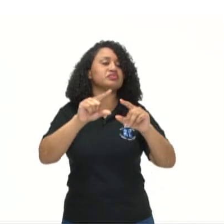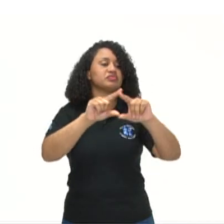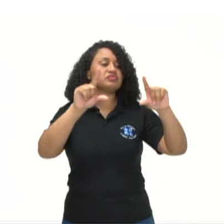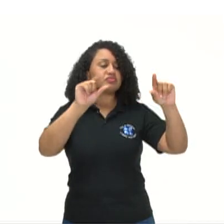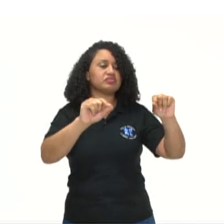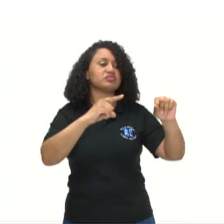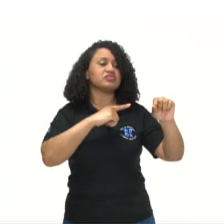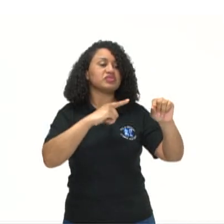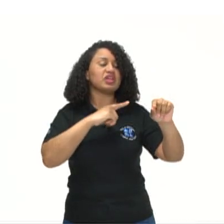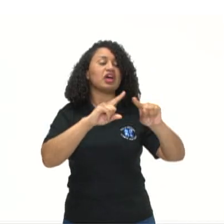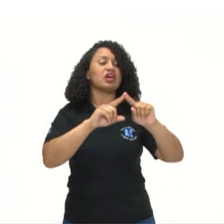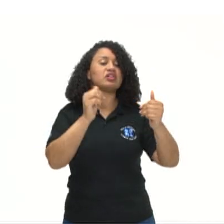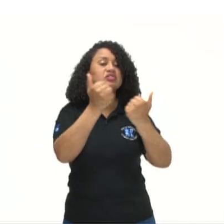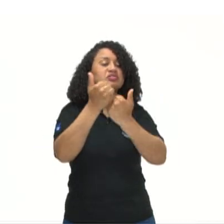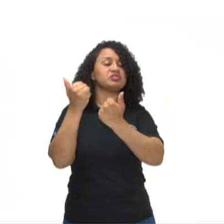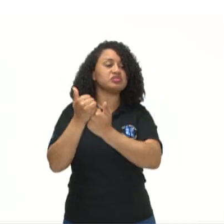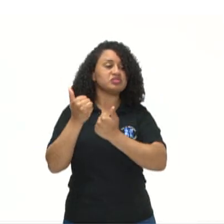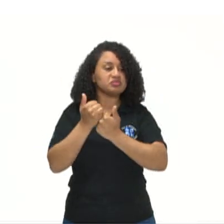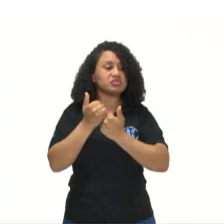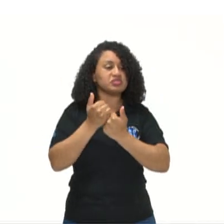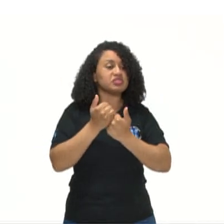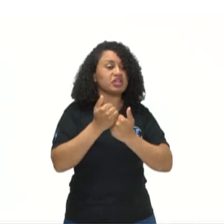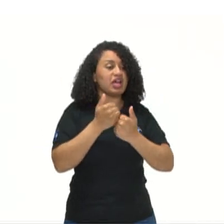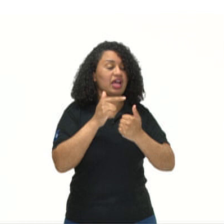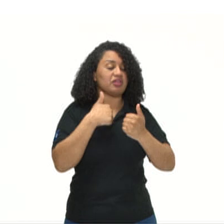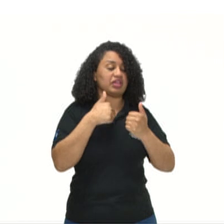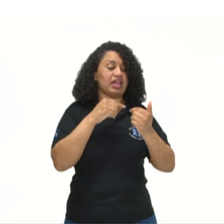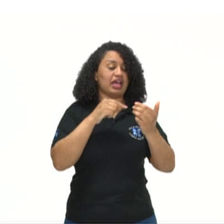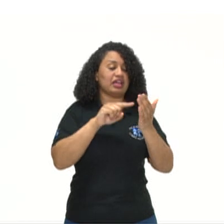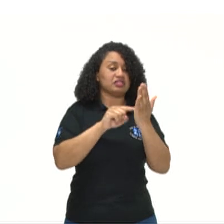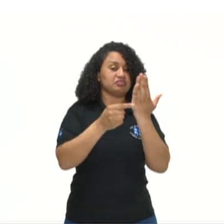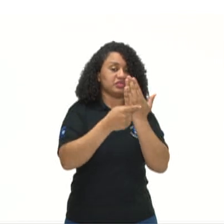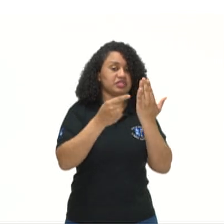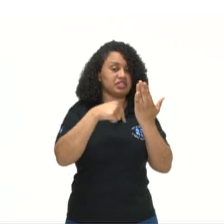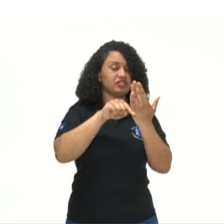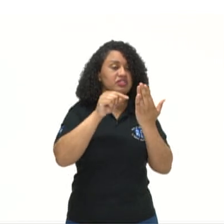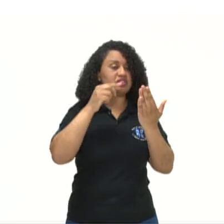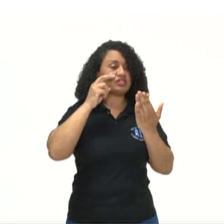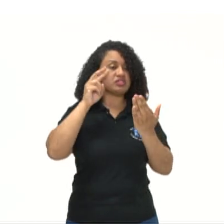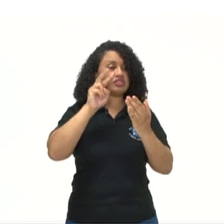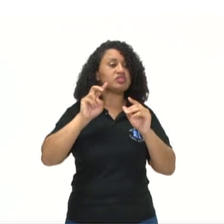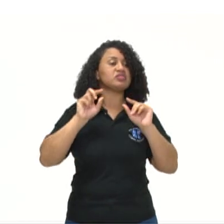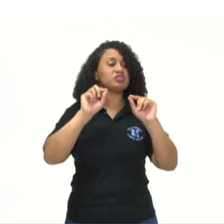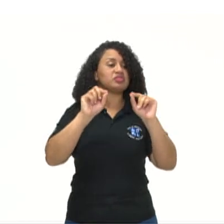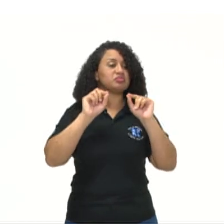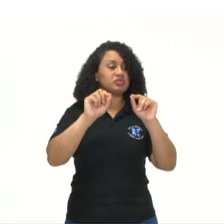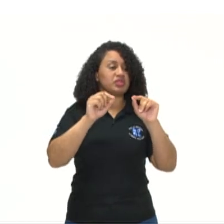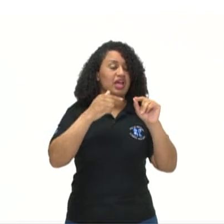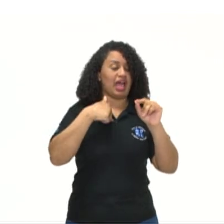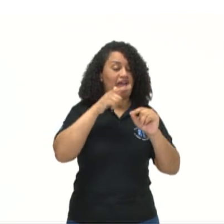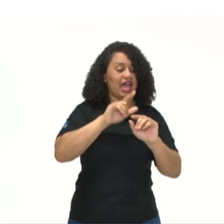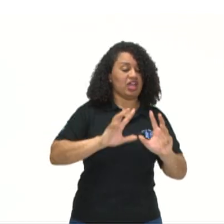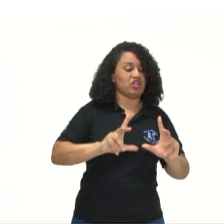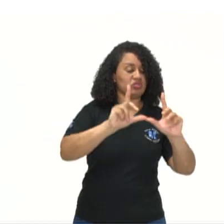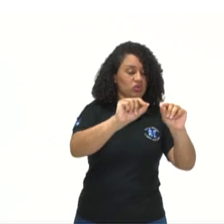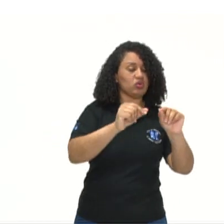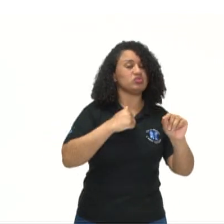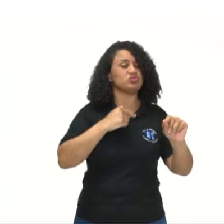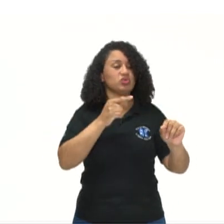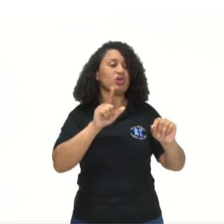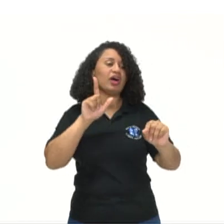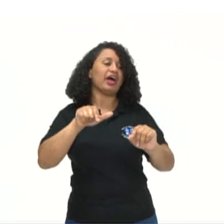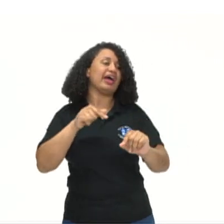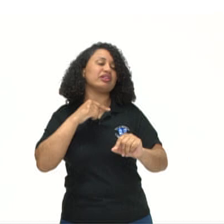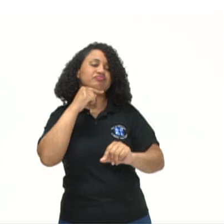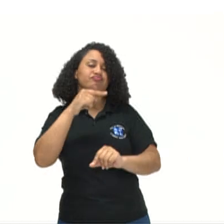do poema, substituindo as metáforas que nós vimos destacadas ali, ó. Uma parte de mim é todo mundo, outra